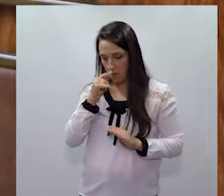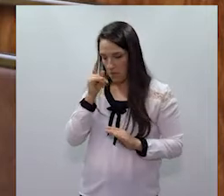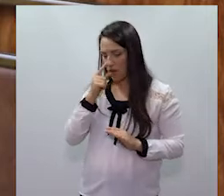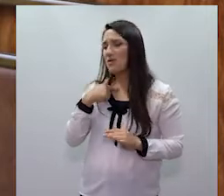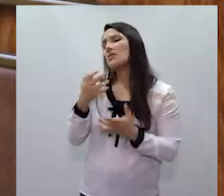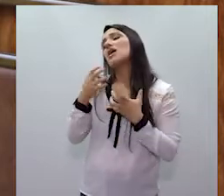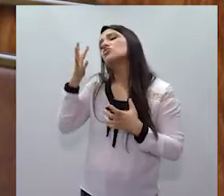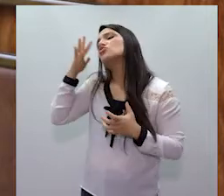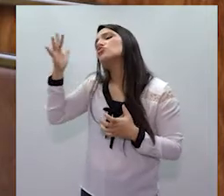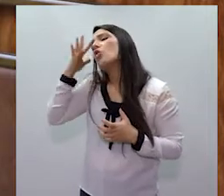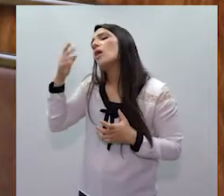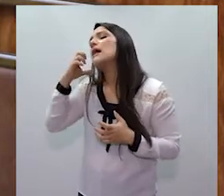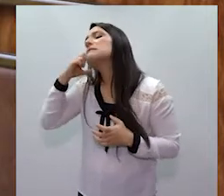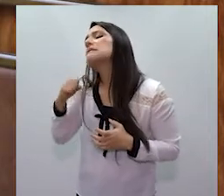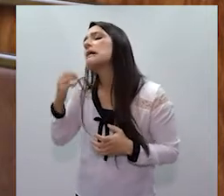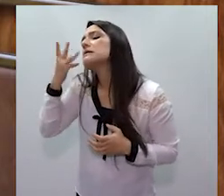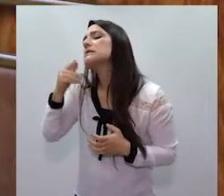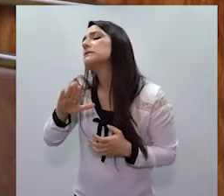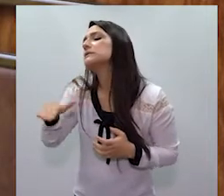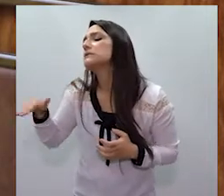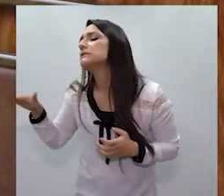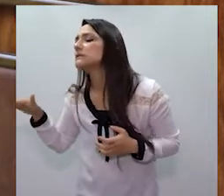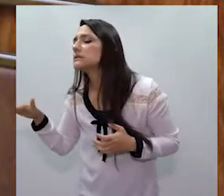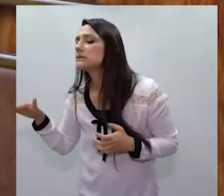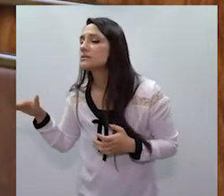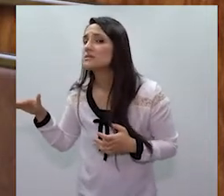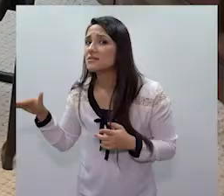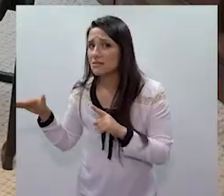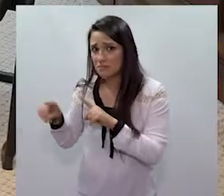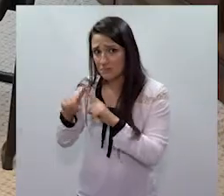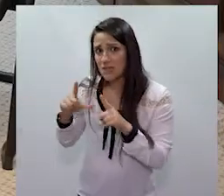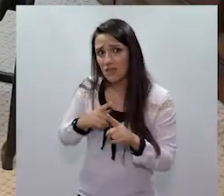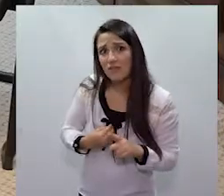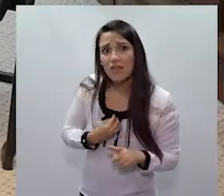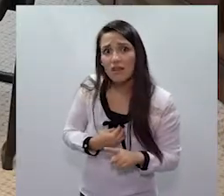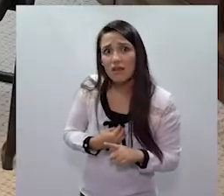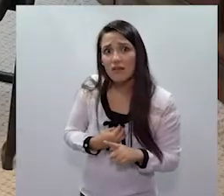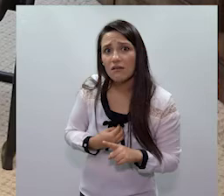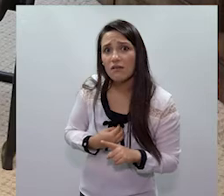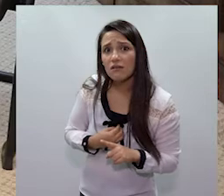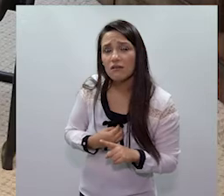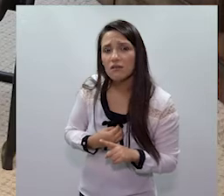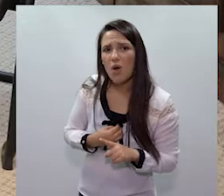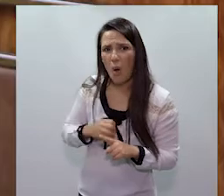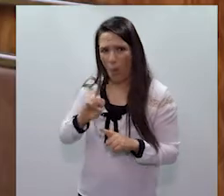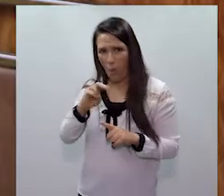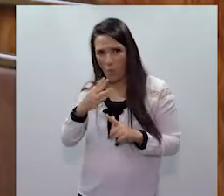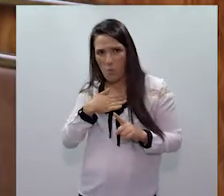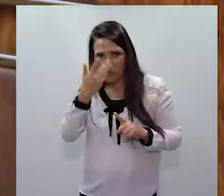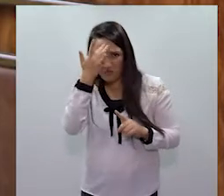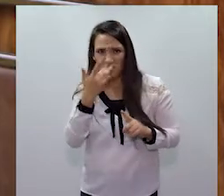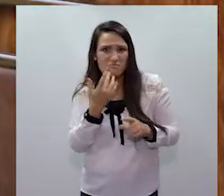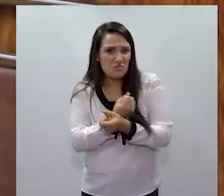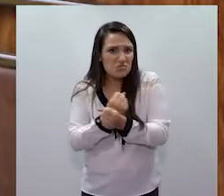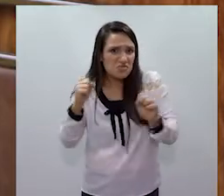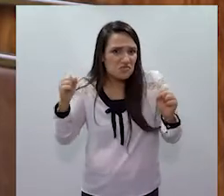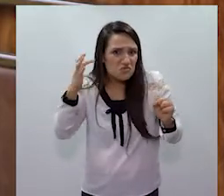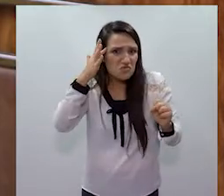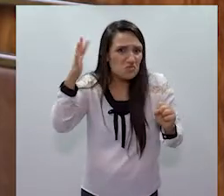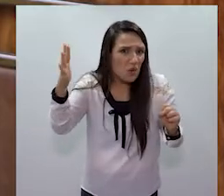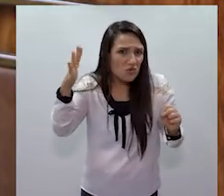adoção conforme elas desejarem uma criança que realmente existe, né? E as crianças que existem